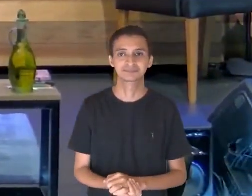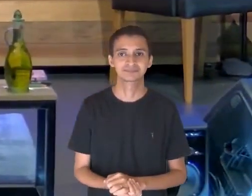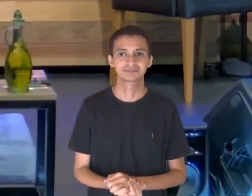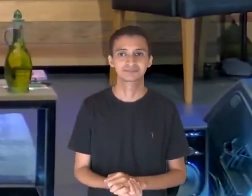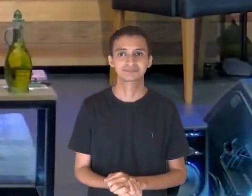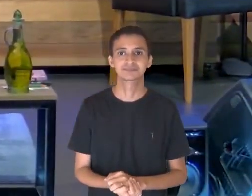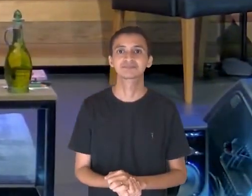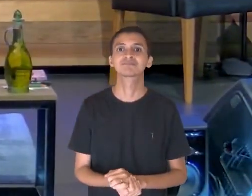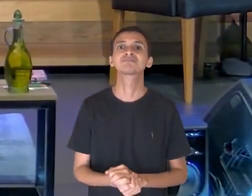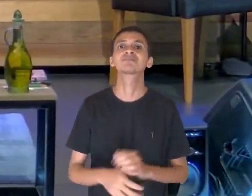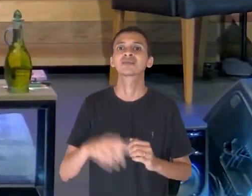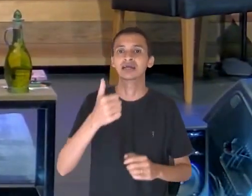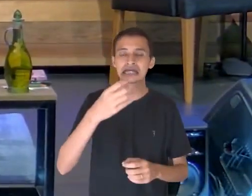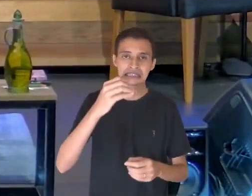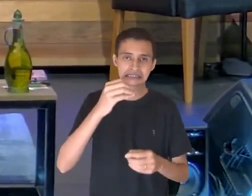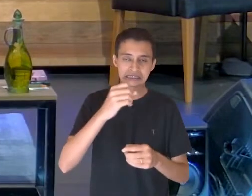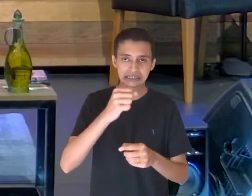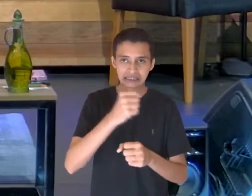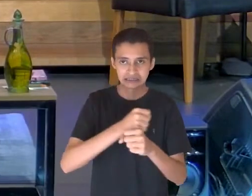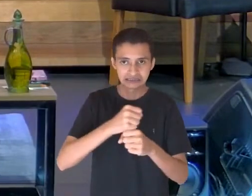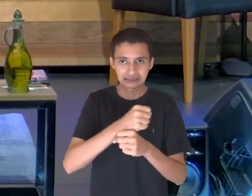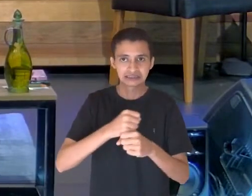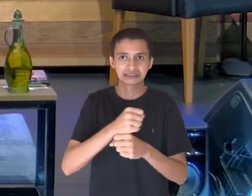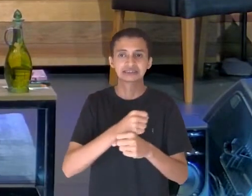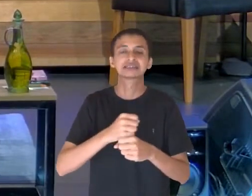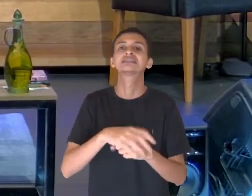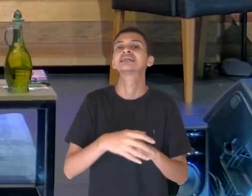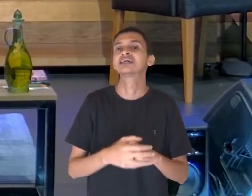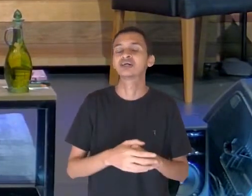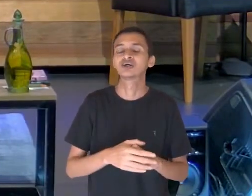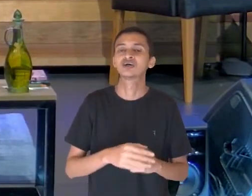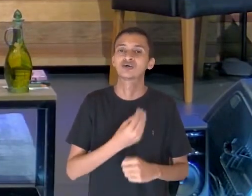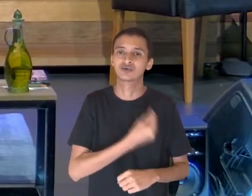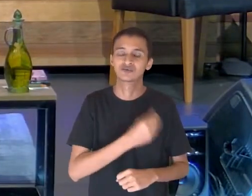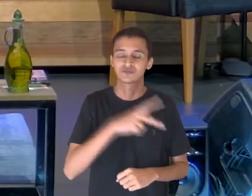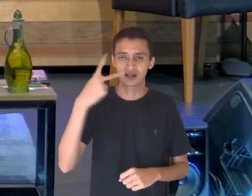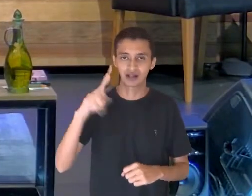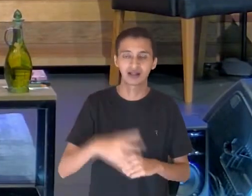Vivi 10 anos nessa casa. Ai, gente, queria tanto voltar para uma casa dessa, sabe?